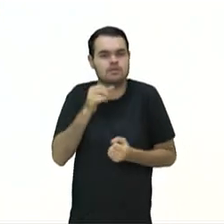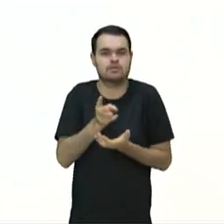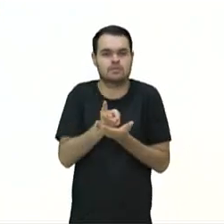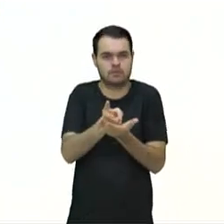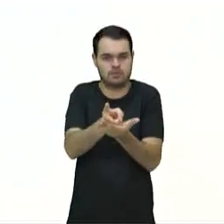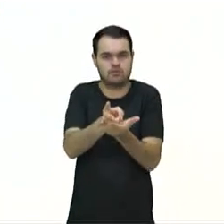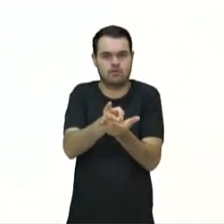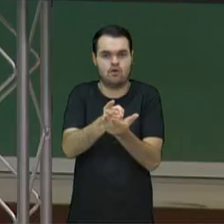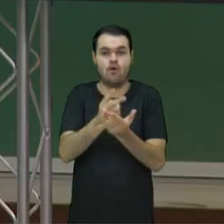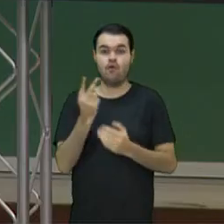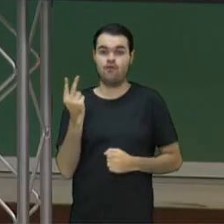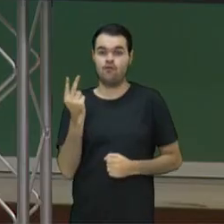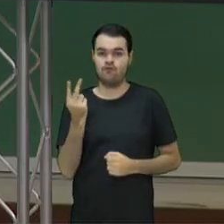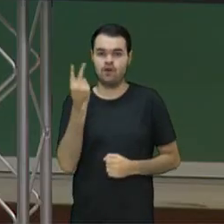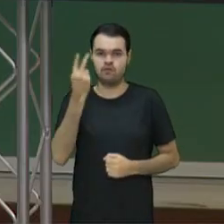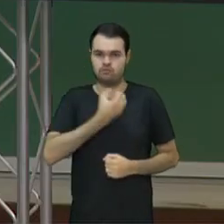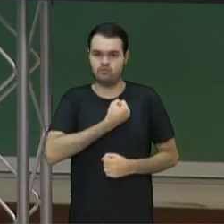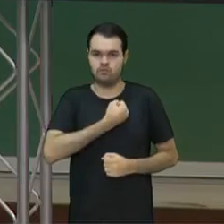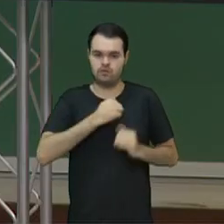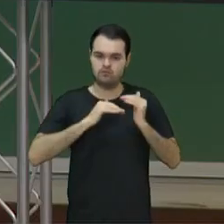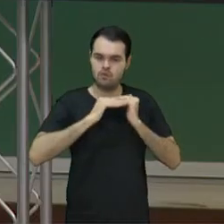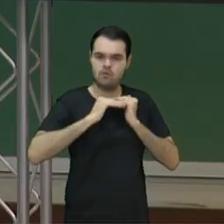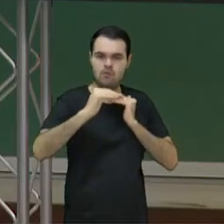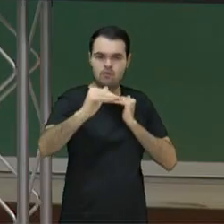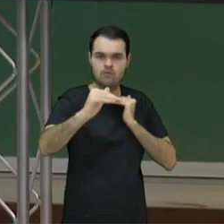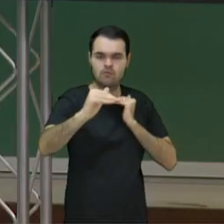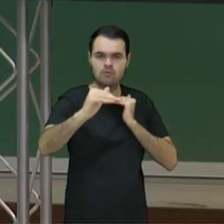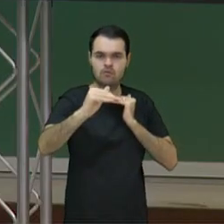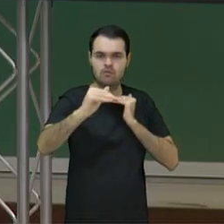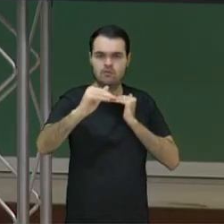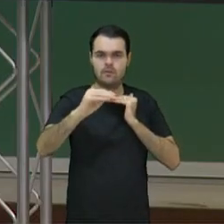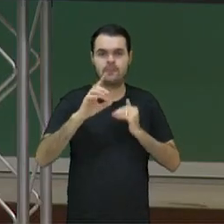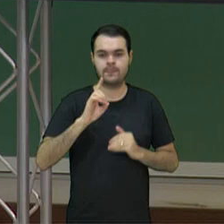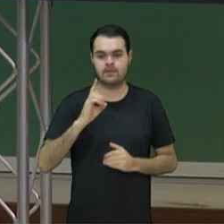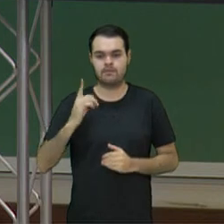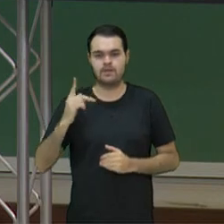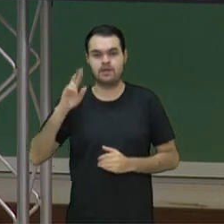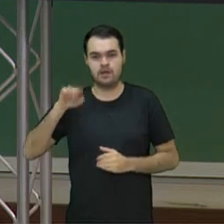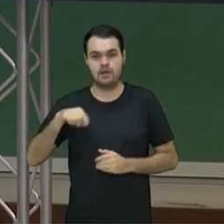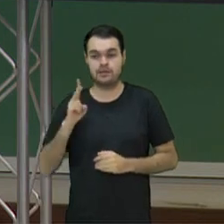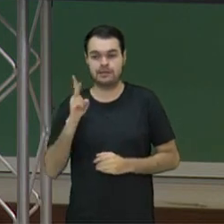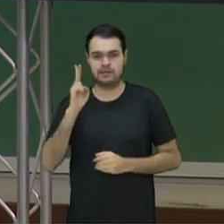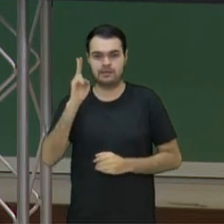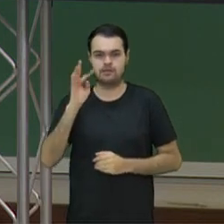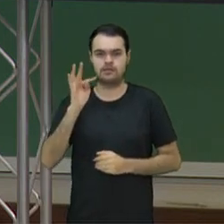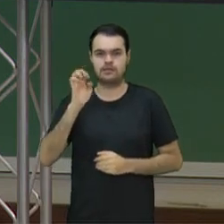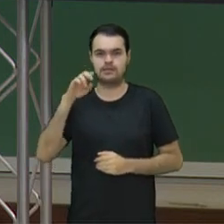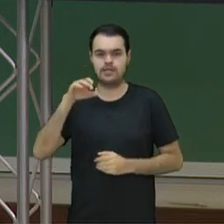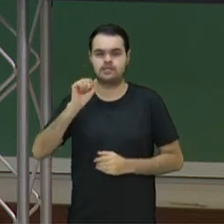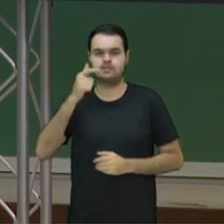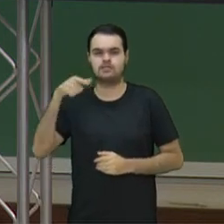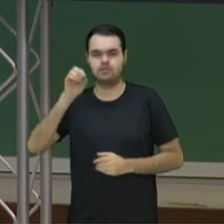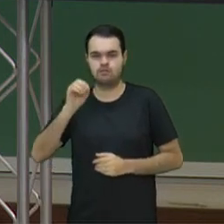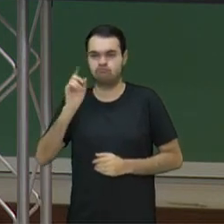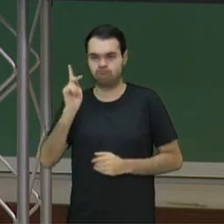constante. Lembrando que, então, DDP é a tensão, A razão entre a tensão e a corrente